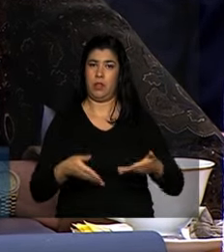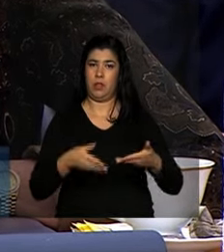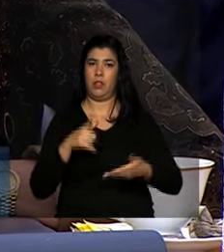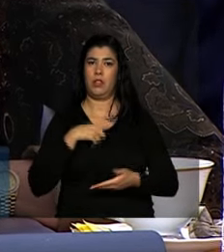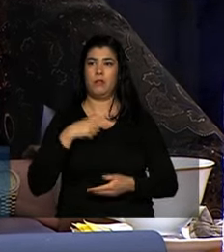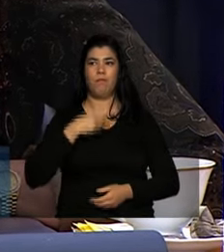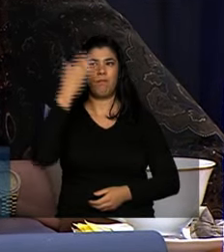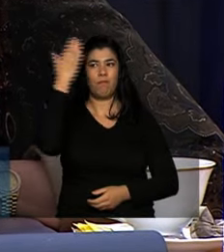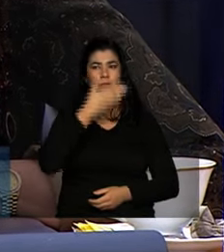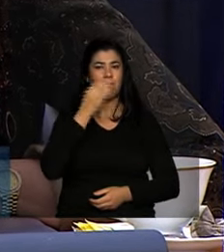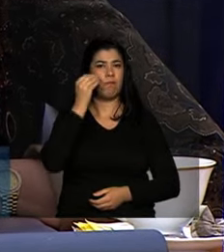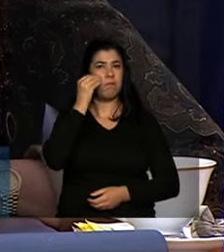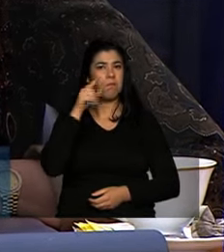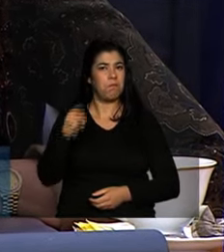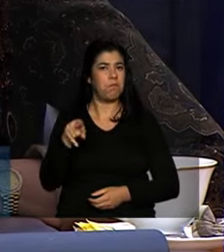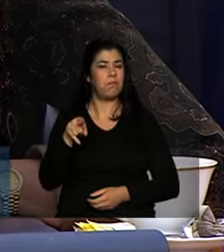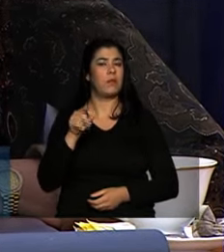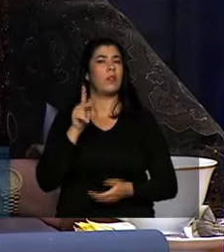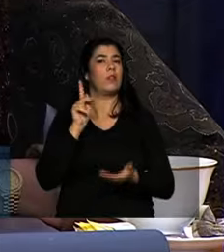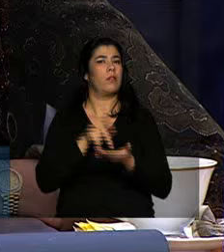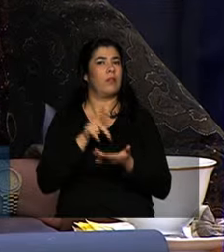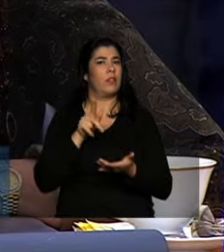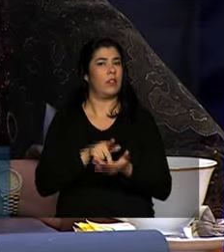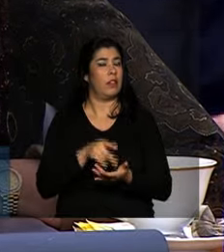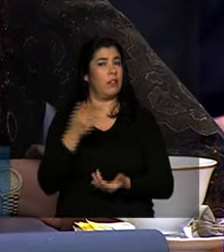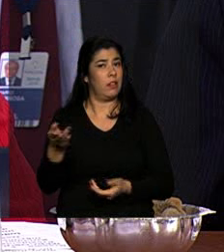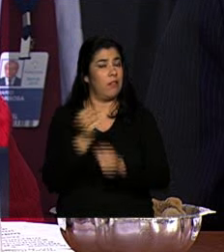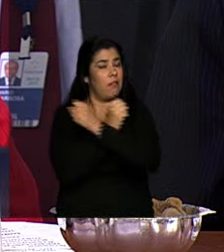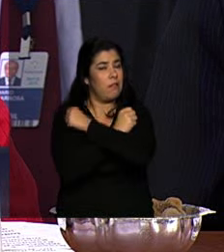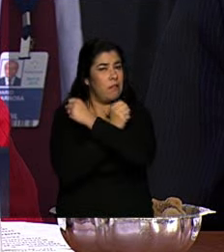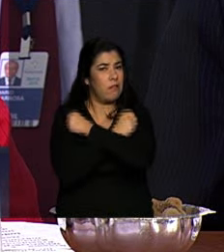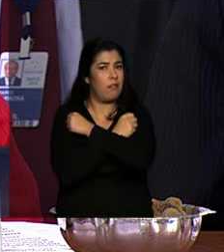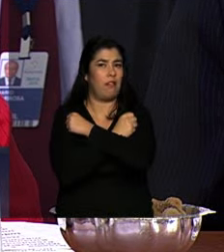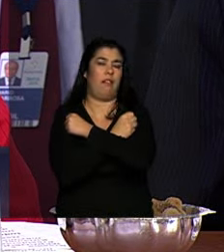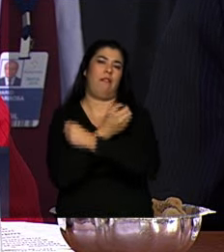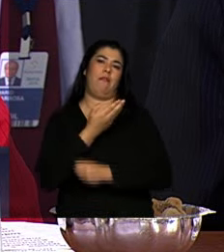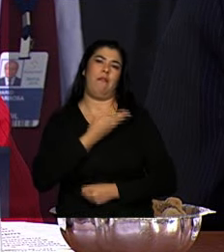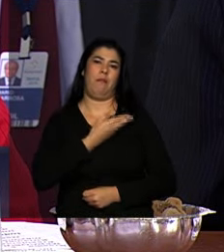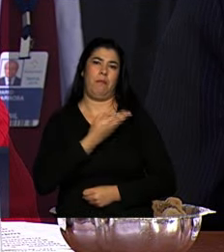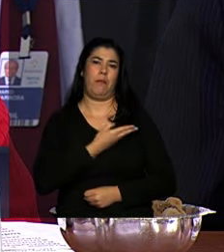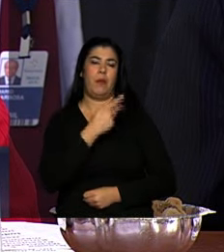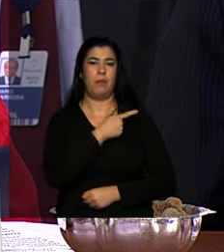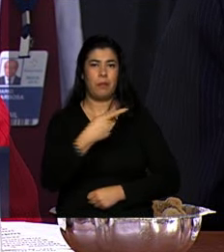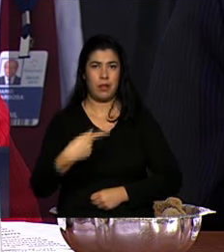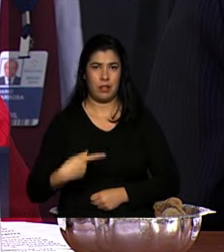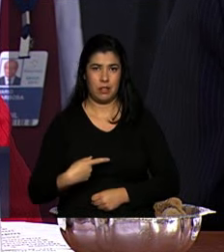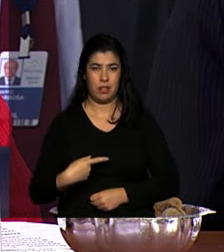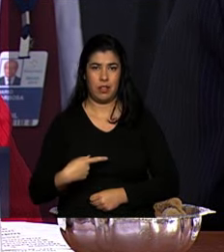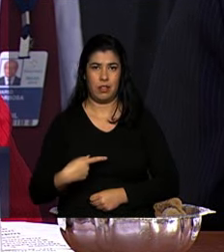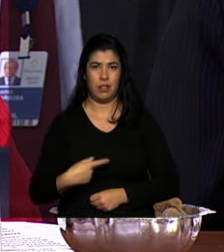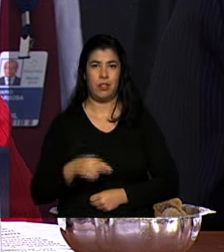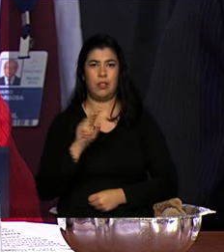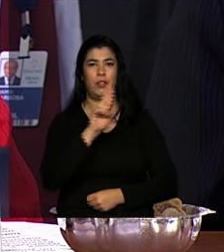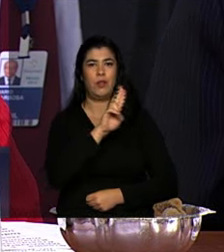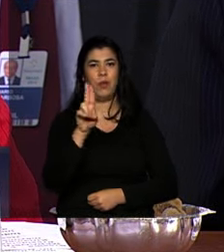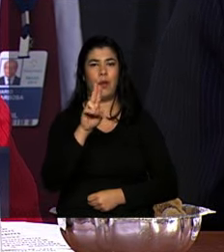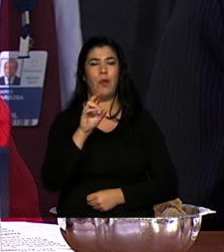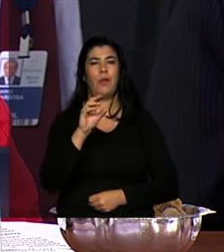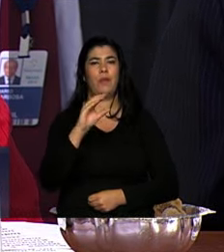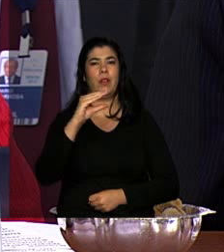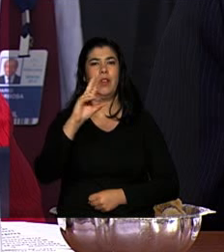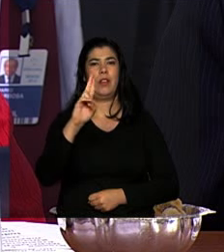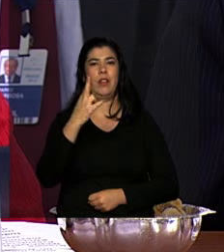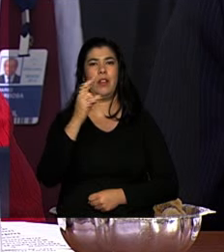testemunha de como a minha querida amiga e presidenta Cristina Kirchner imprimiu